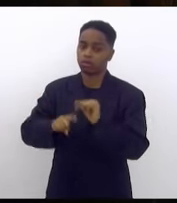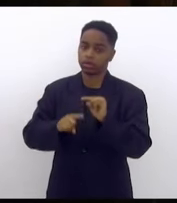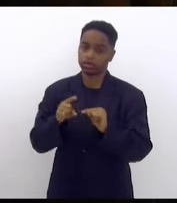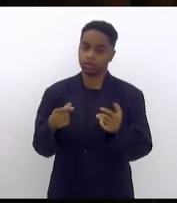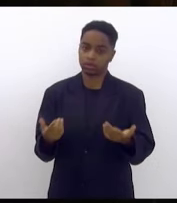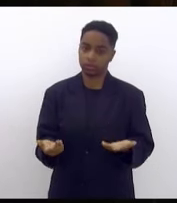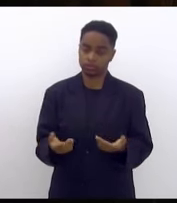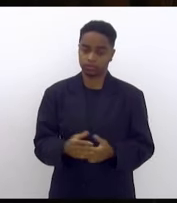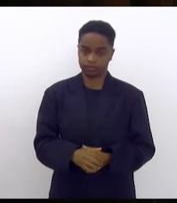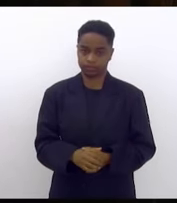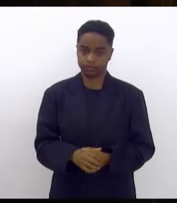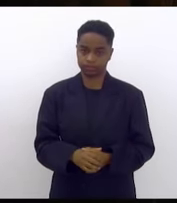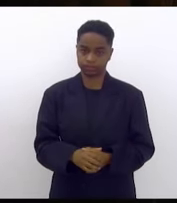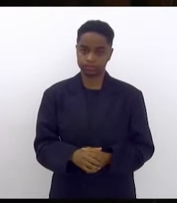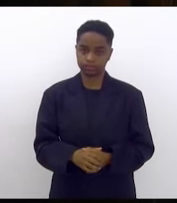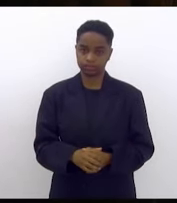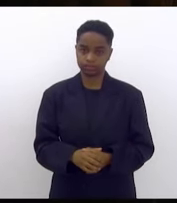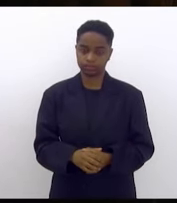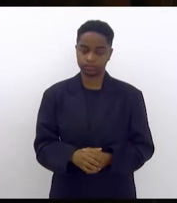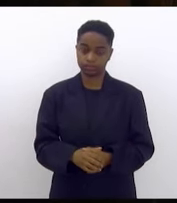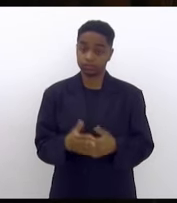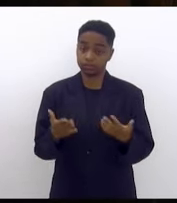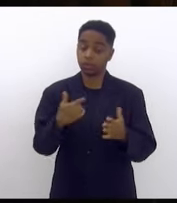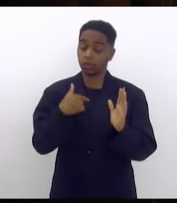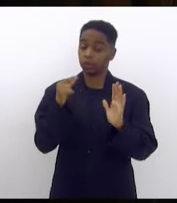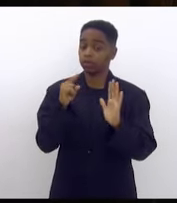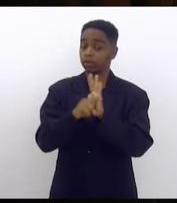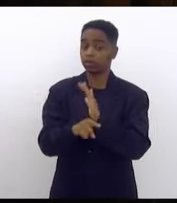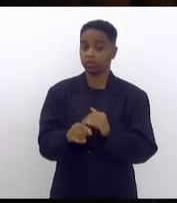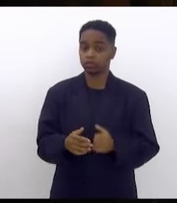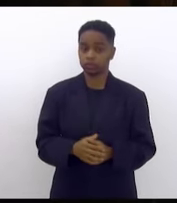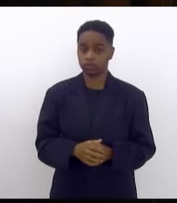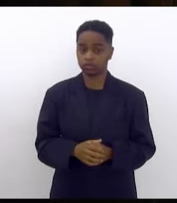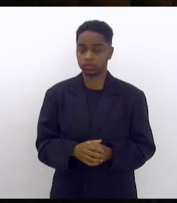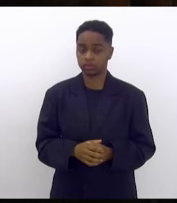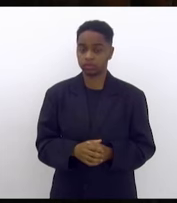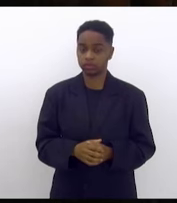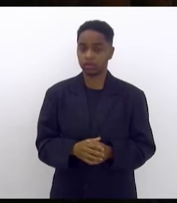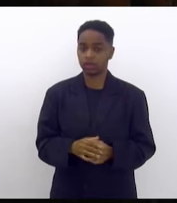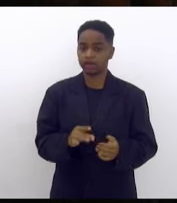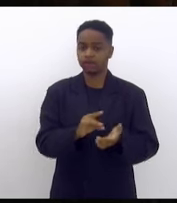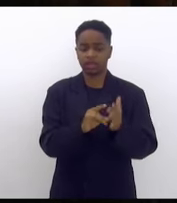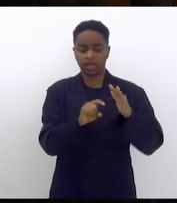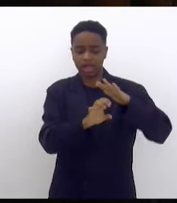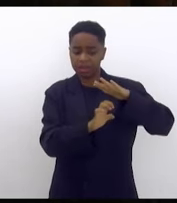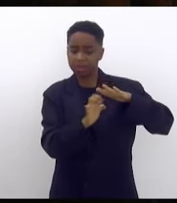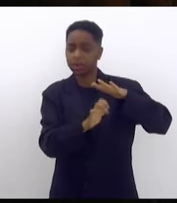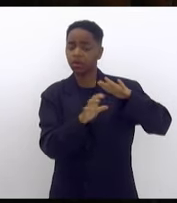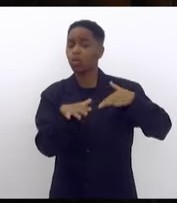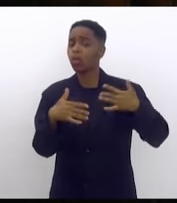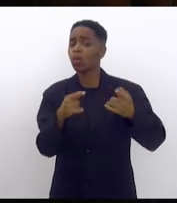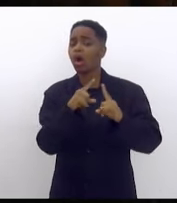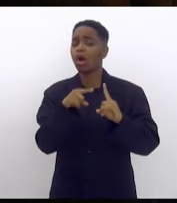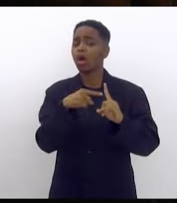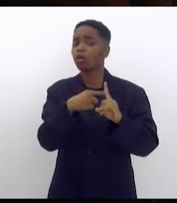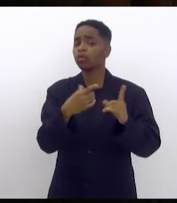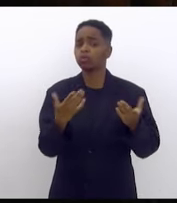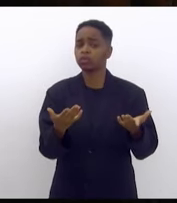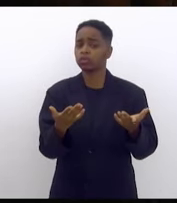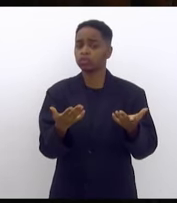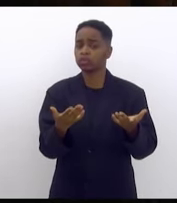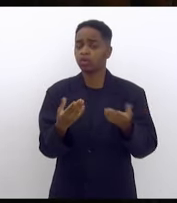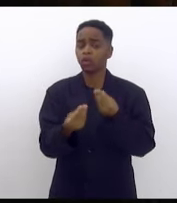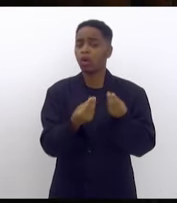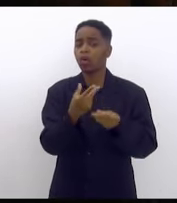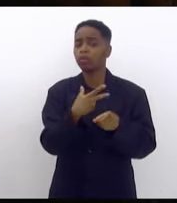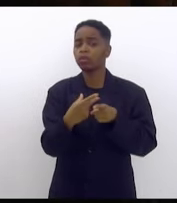equipamentos. E aí eu indago, qual é a vantagem que a empresa multinacional Águas do Rio tem com isso?